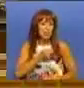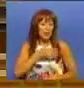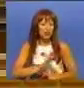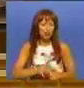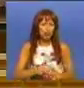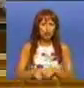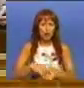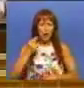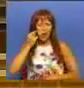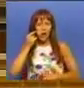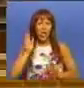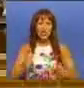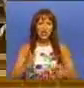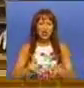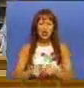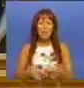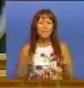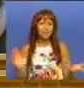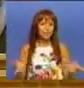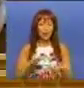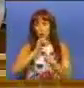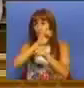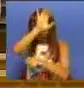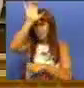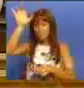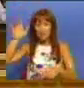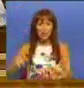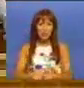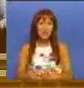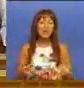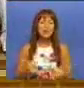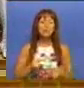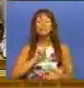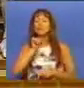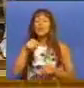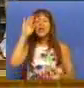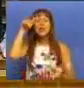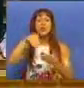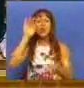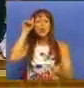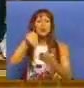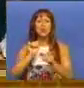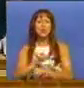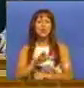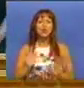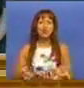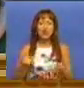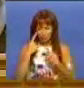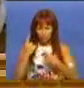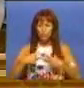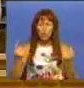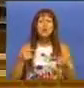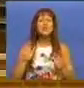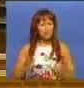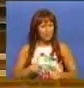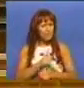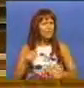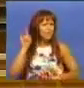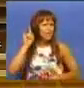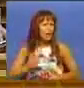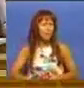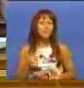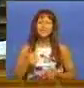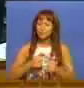já foram testadas e experimentadas noutros países e que recorre a soluções que já mostraram o que valem.